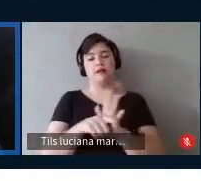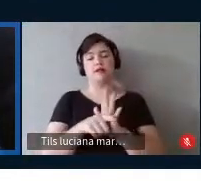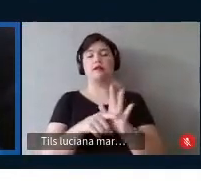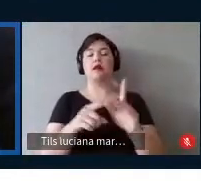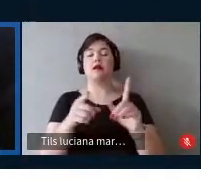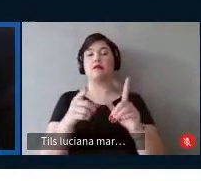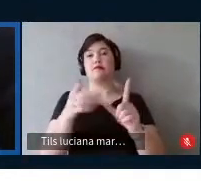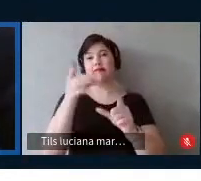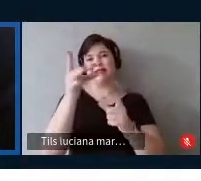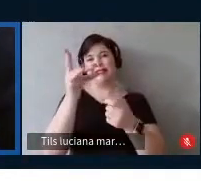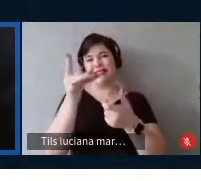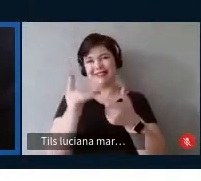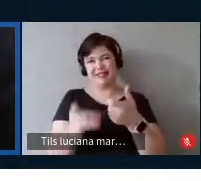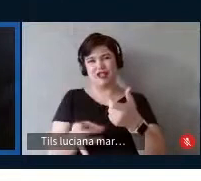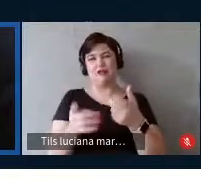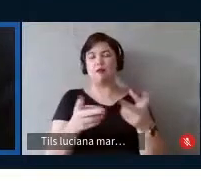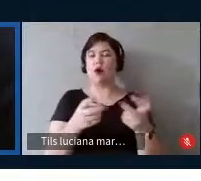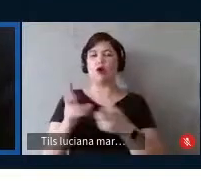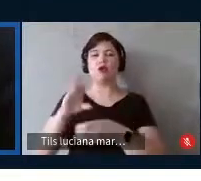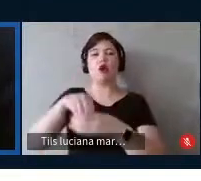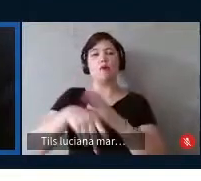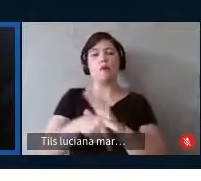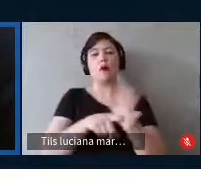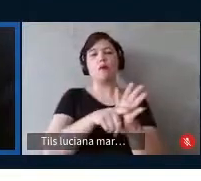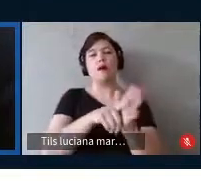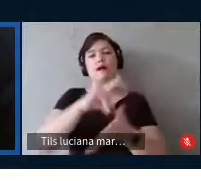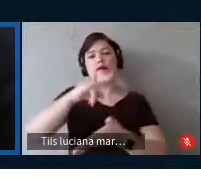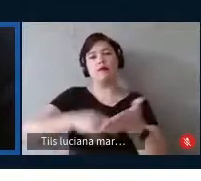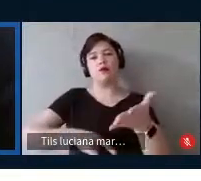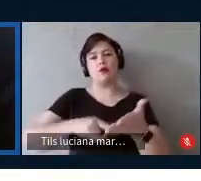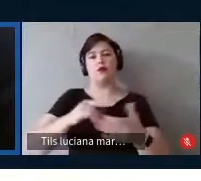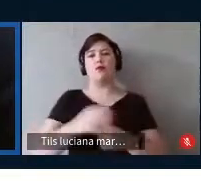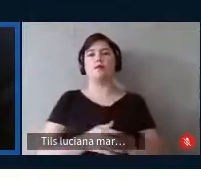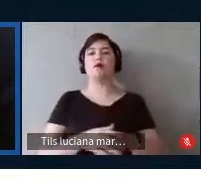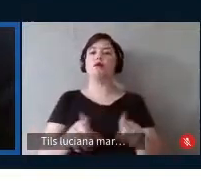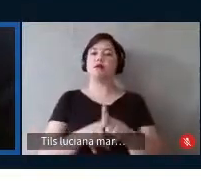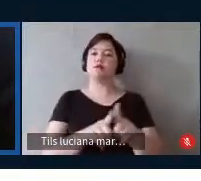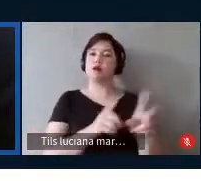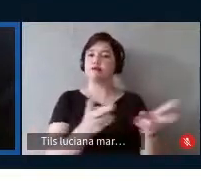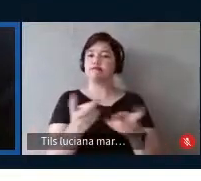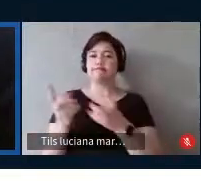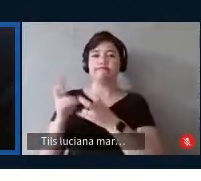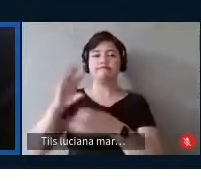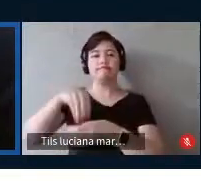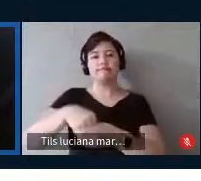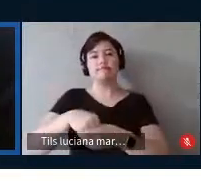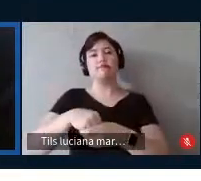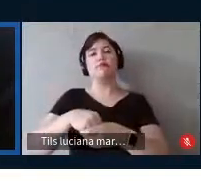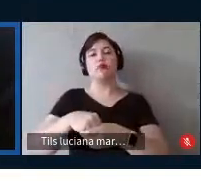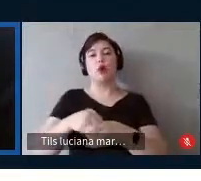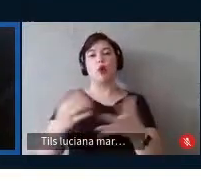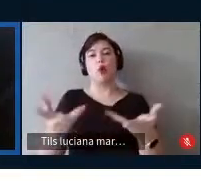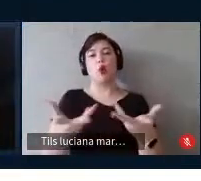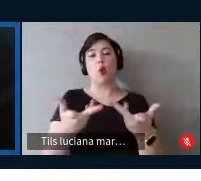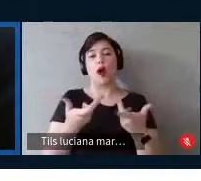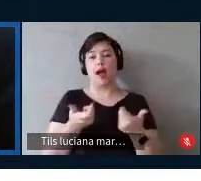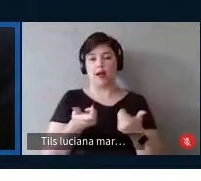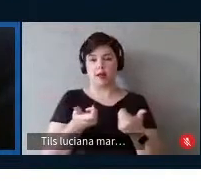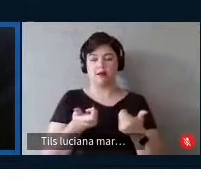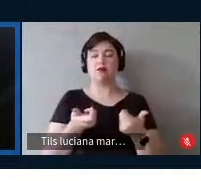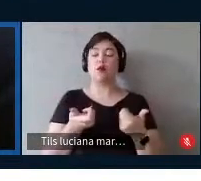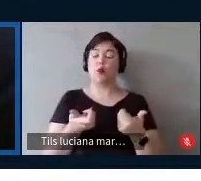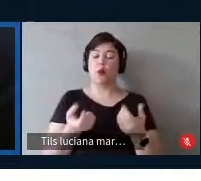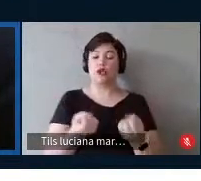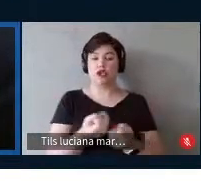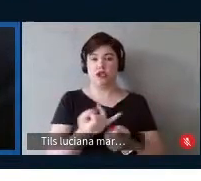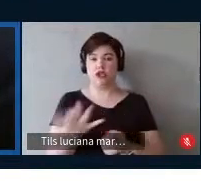descritiva exploratória, fundamentada em análise documental, com verificação respaldada pela abordagem qualitativa. Os